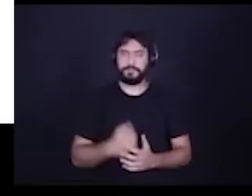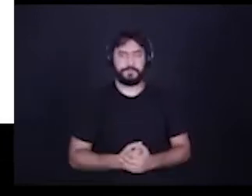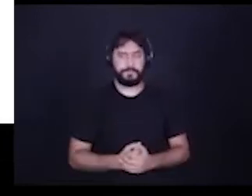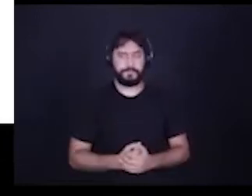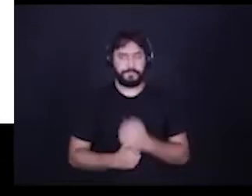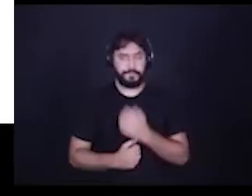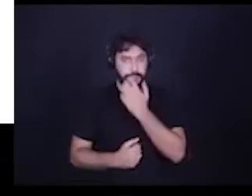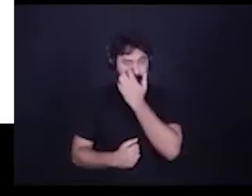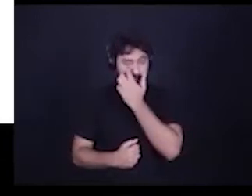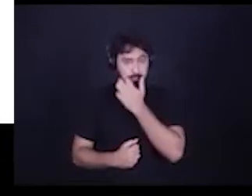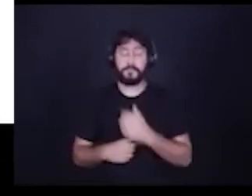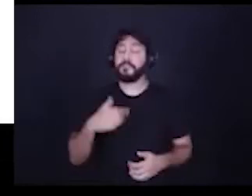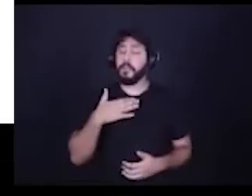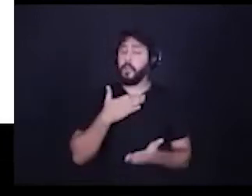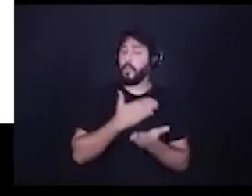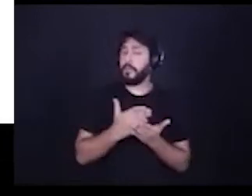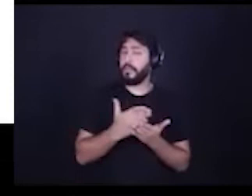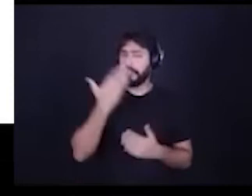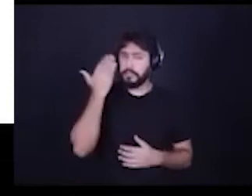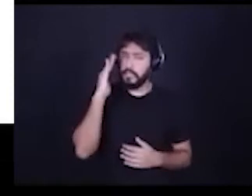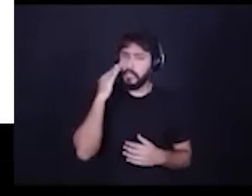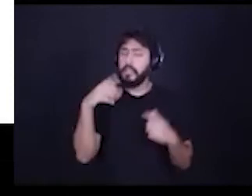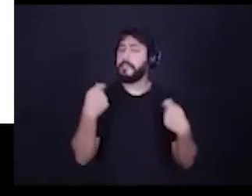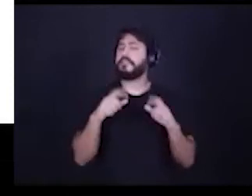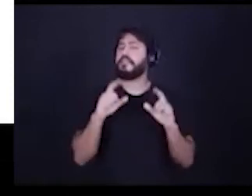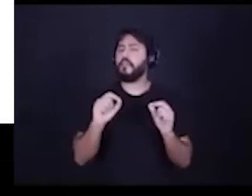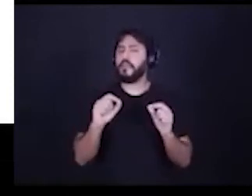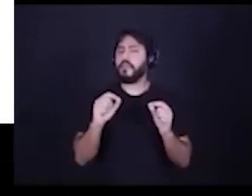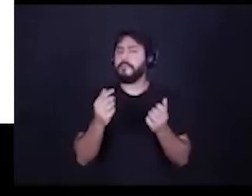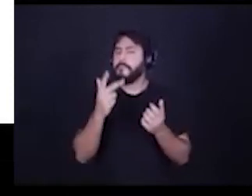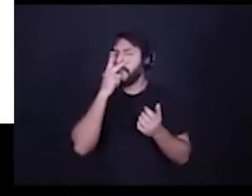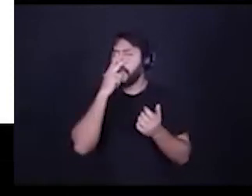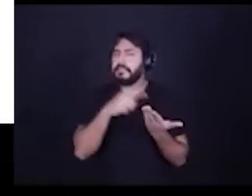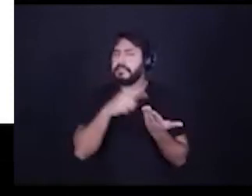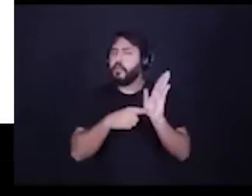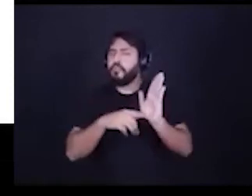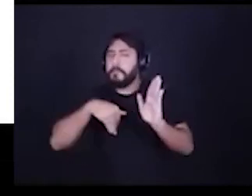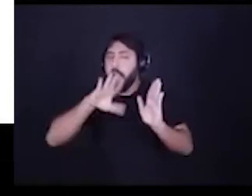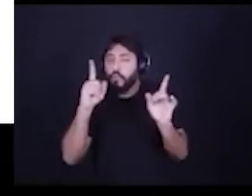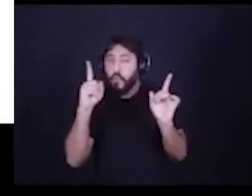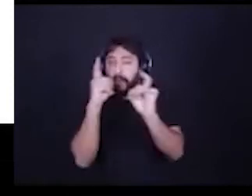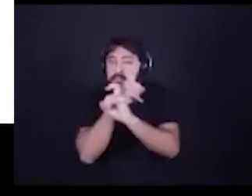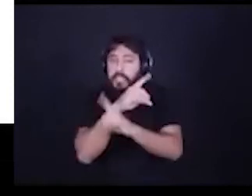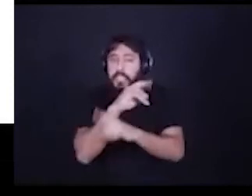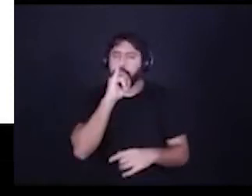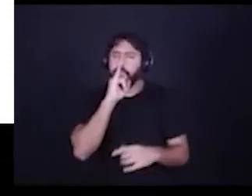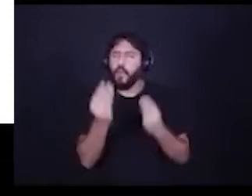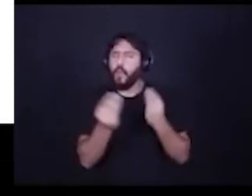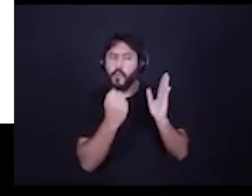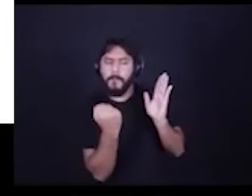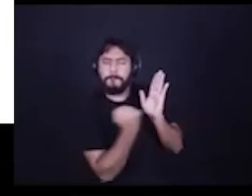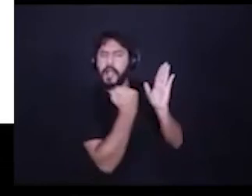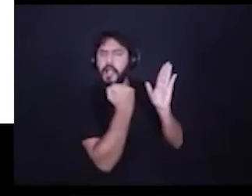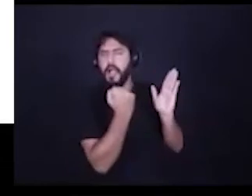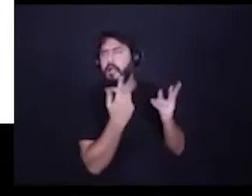Aí eu fui começando a entender que eu tinha que trazer um pouco mais de complexidade. Então, à medida que eu ia investigando como é que eu entro com a marca, que outras cores que eu posso trazer,